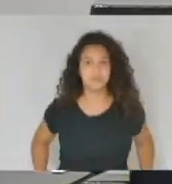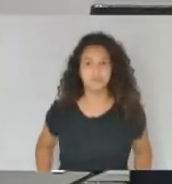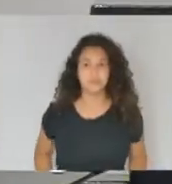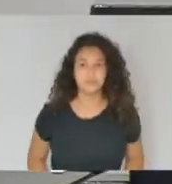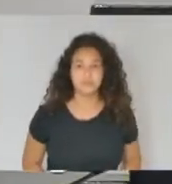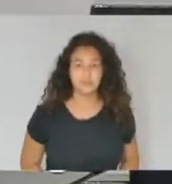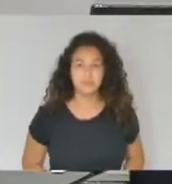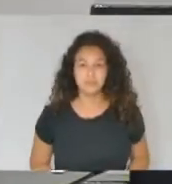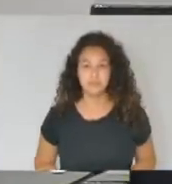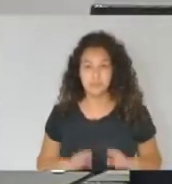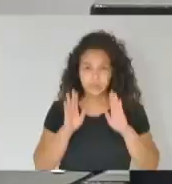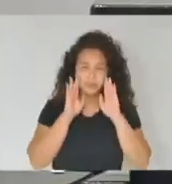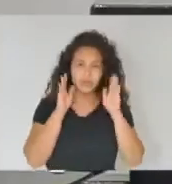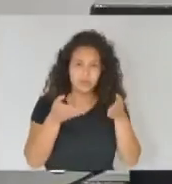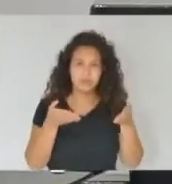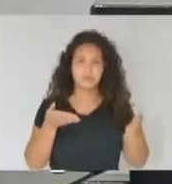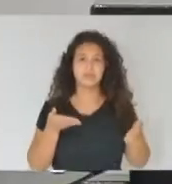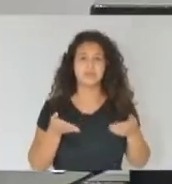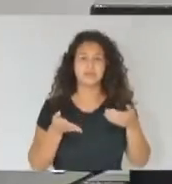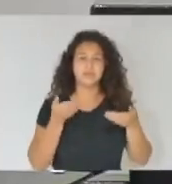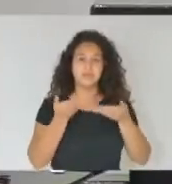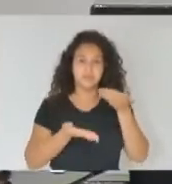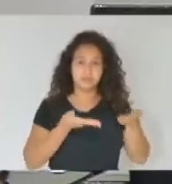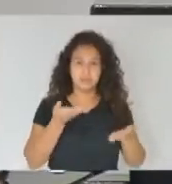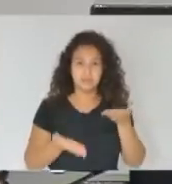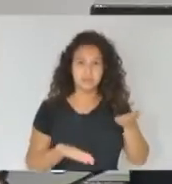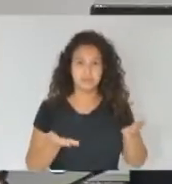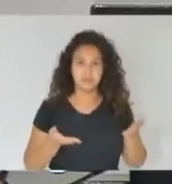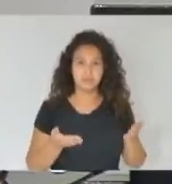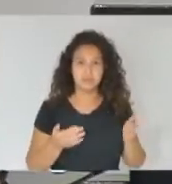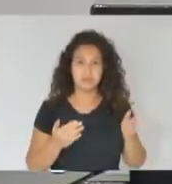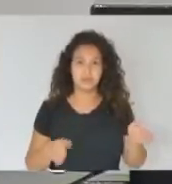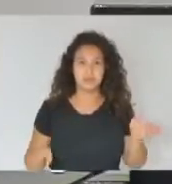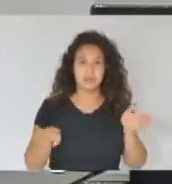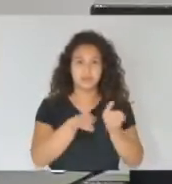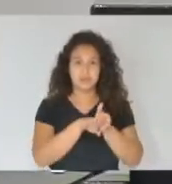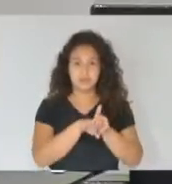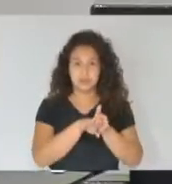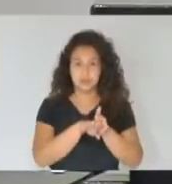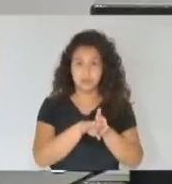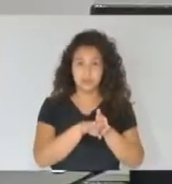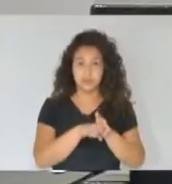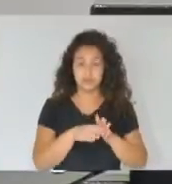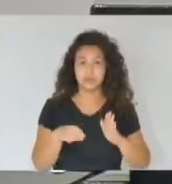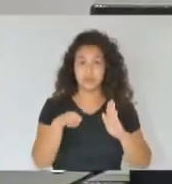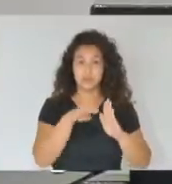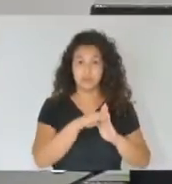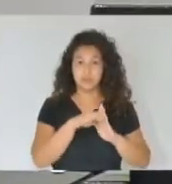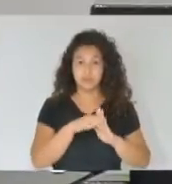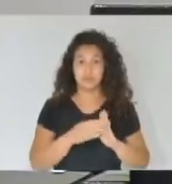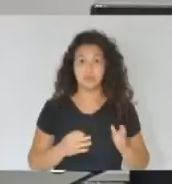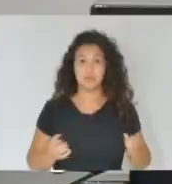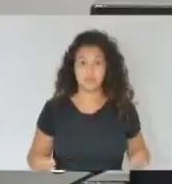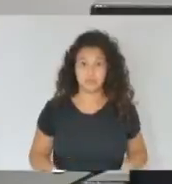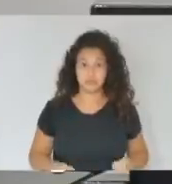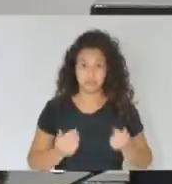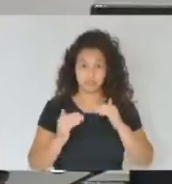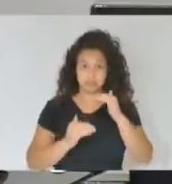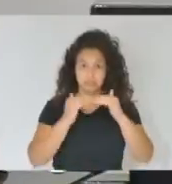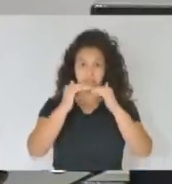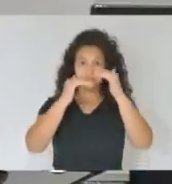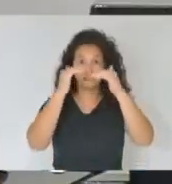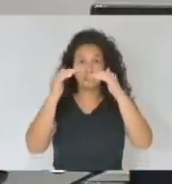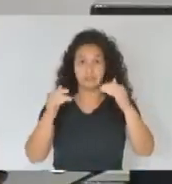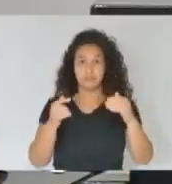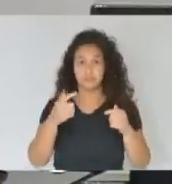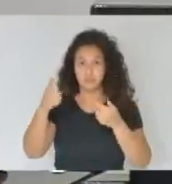mais cuidado, para que alcance os mesmos níveis de crescimento e de desenvolvimento que outras